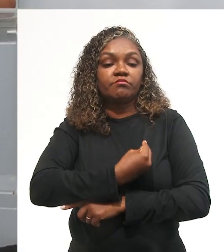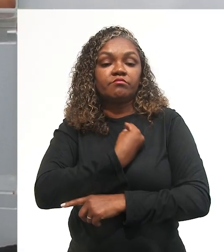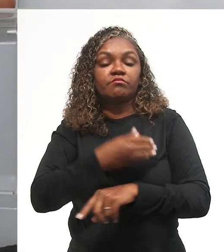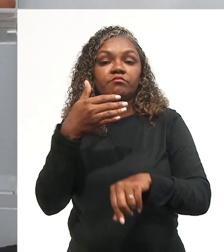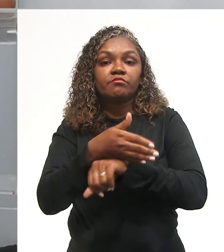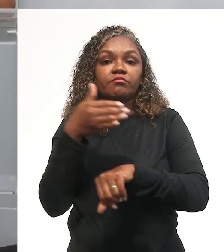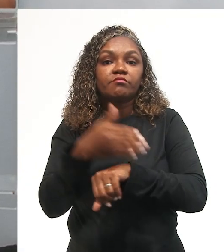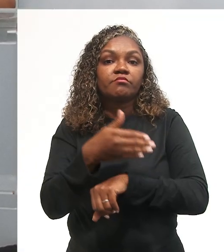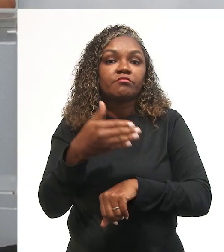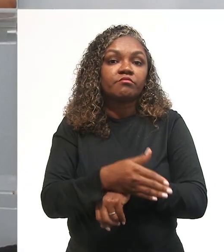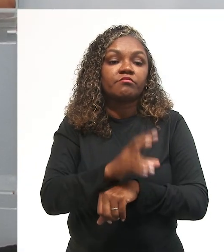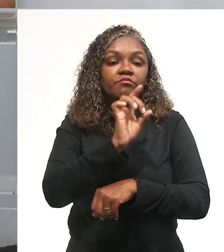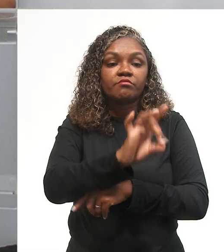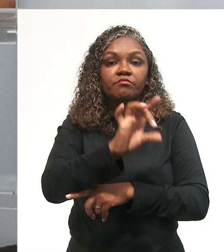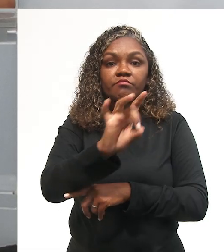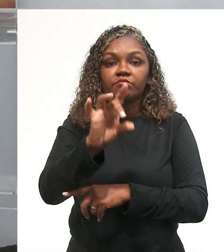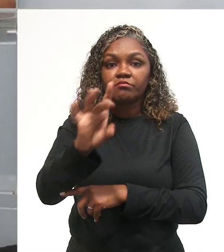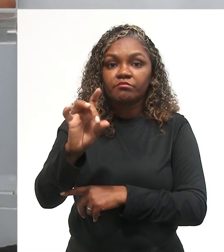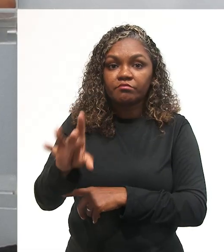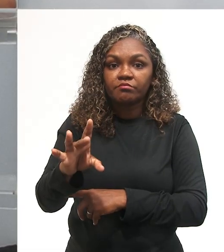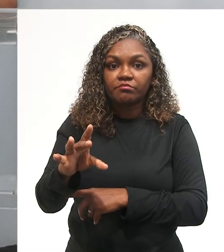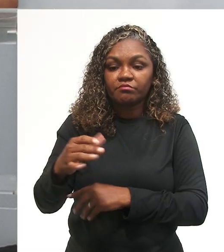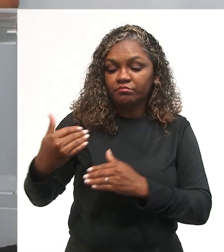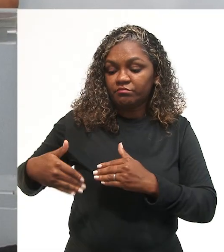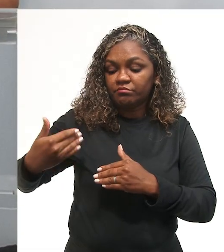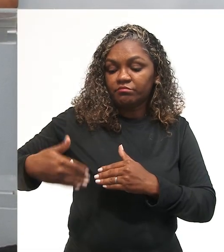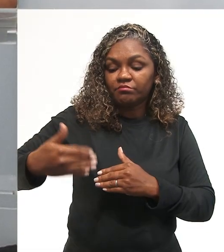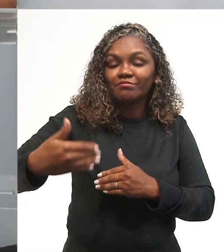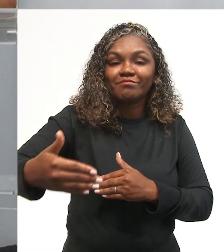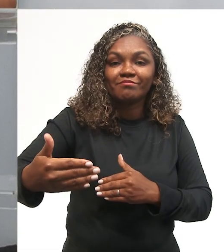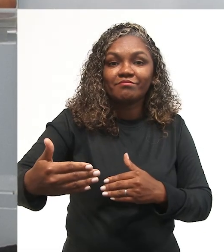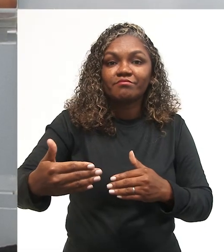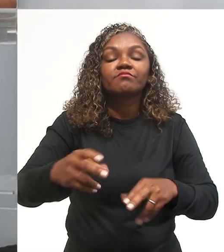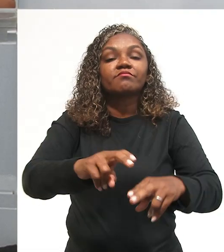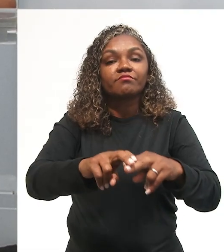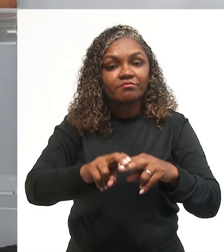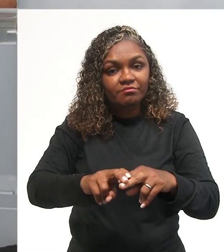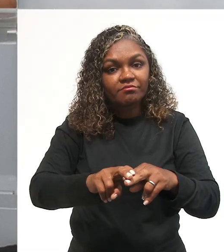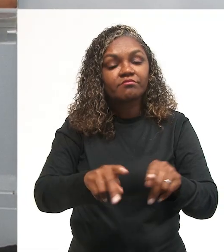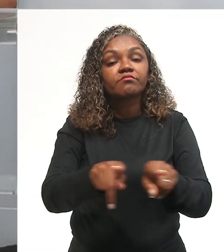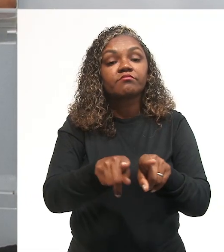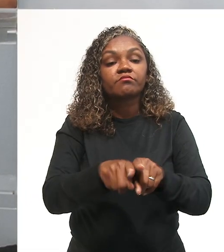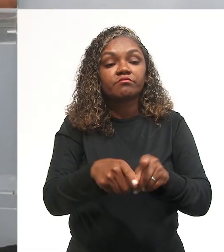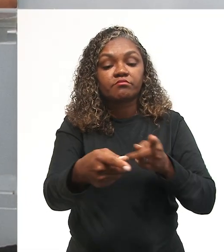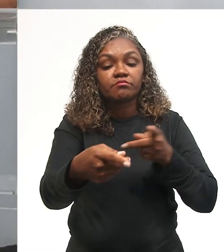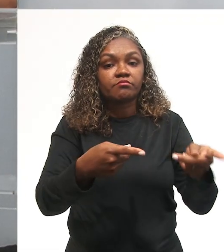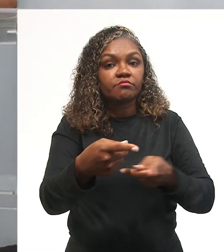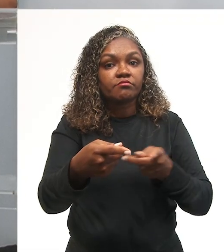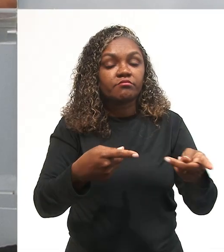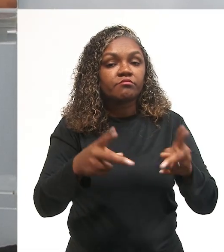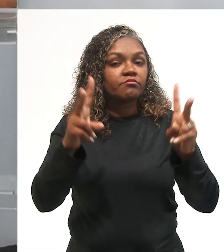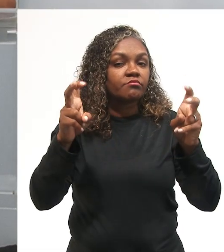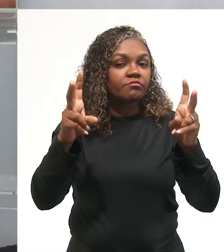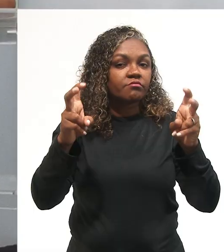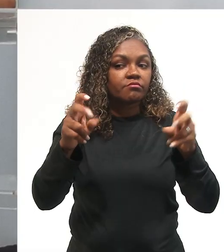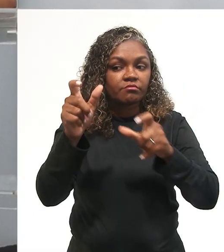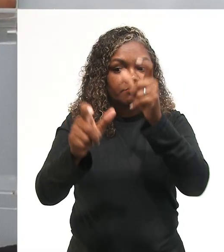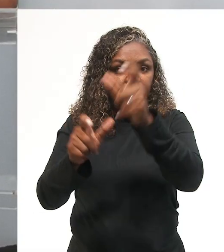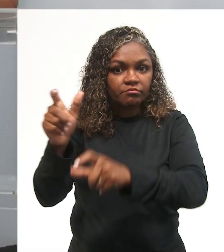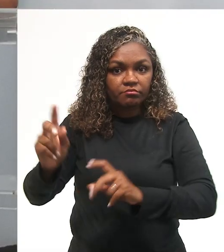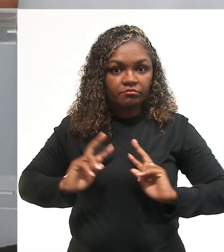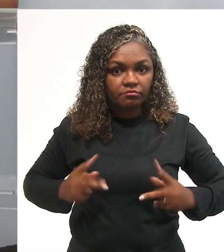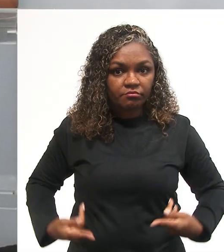do projeto de pesquisa, do processo de pesquisa, né? E no caso de projetos que tratem com seres humanos,